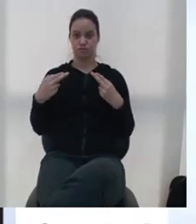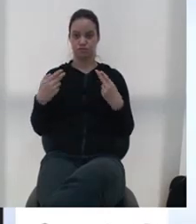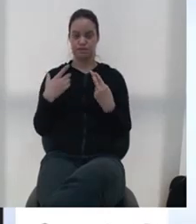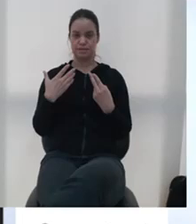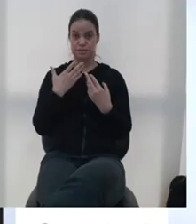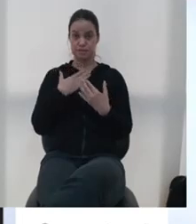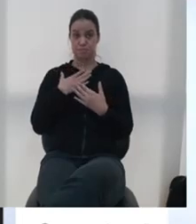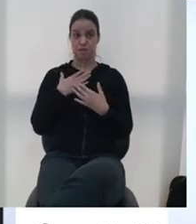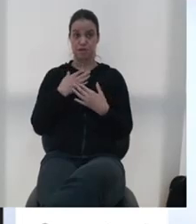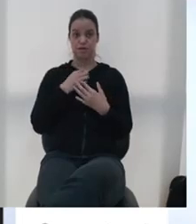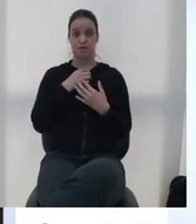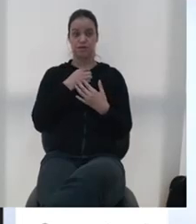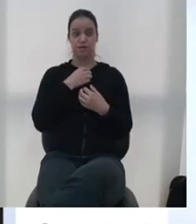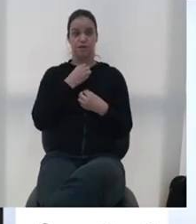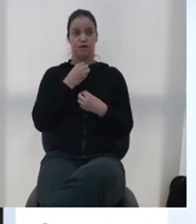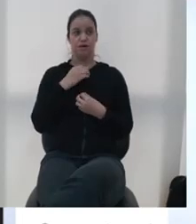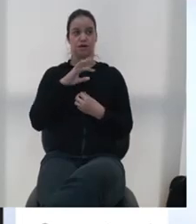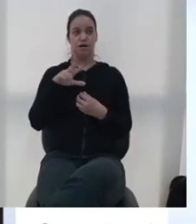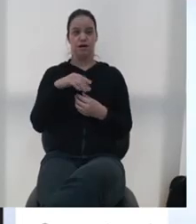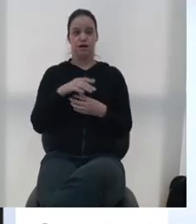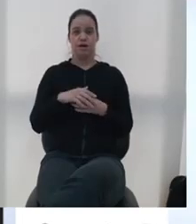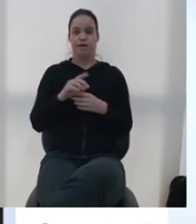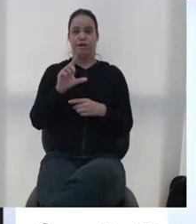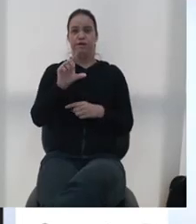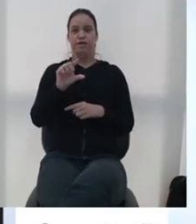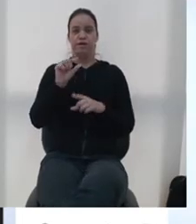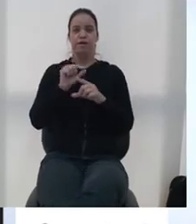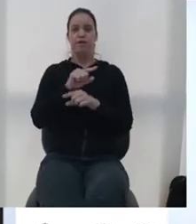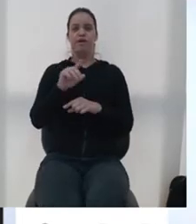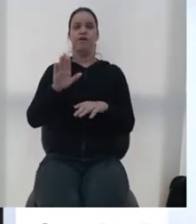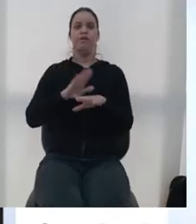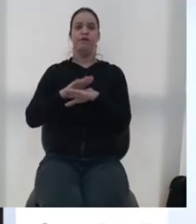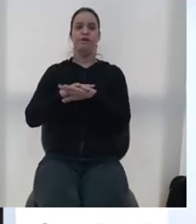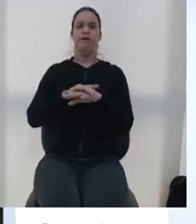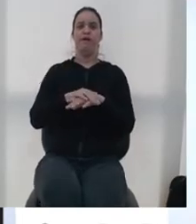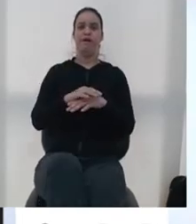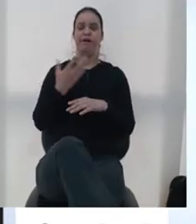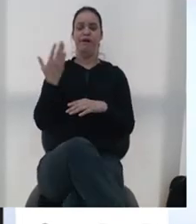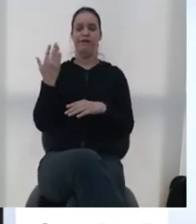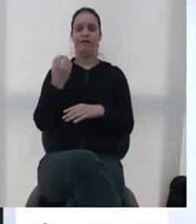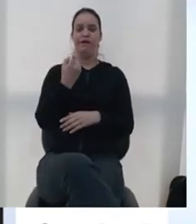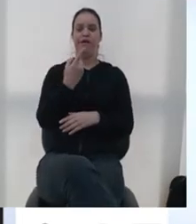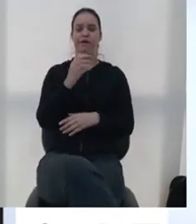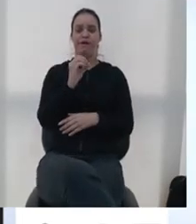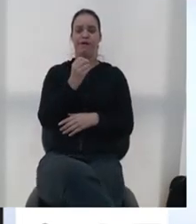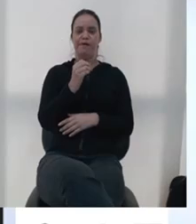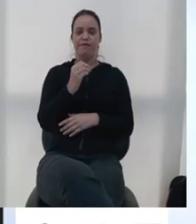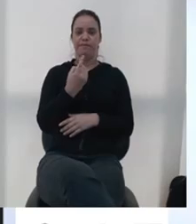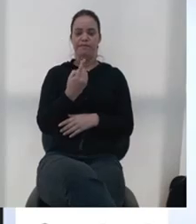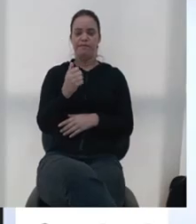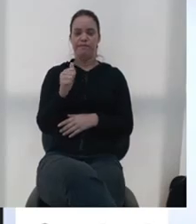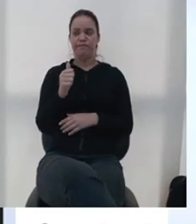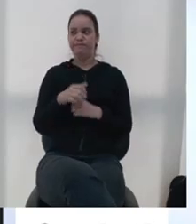ressarcir todos esses anos retroativos aí desde 2011. Excelências,